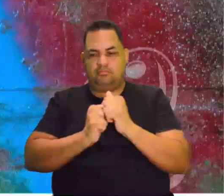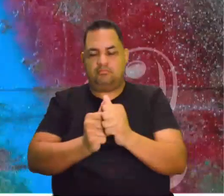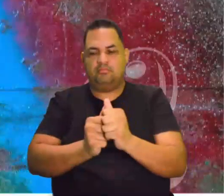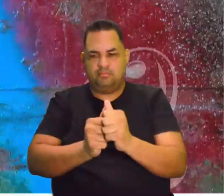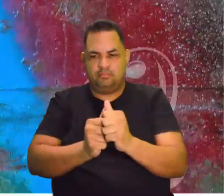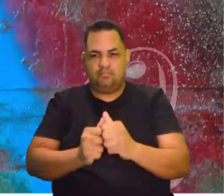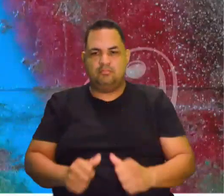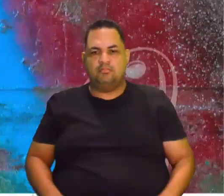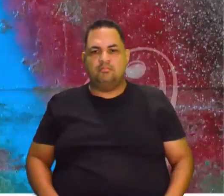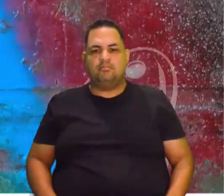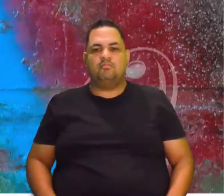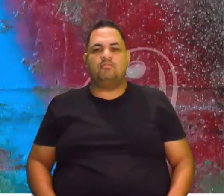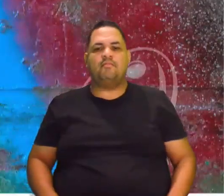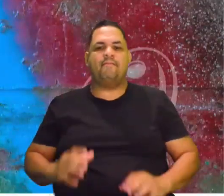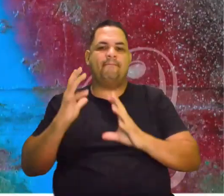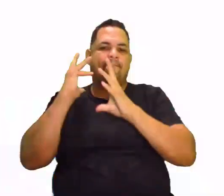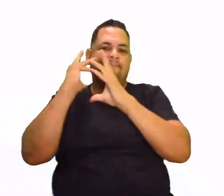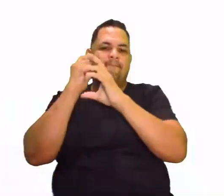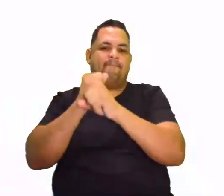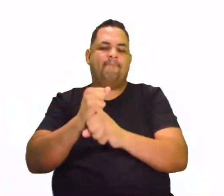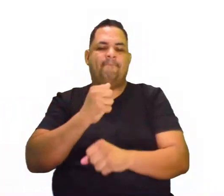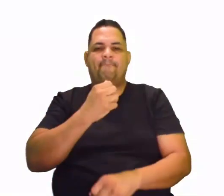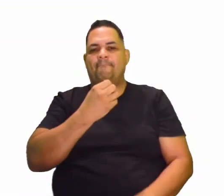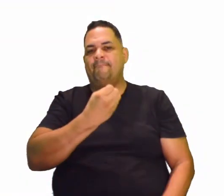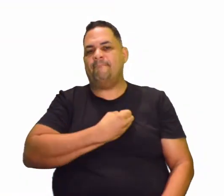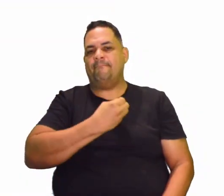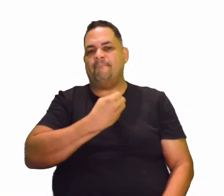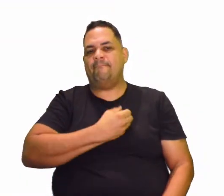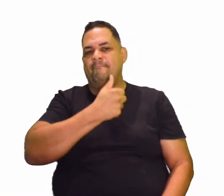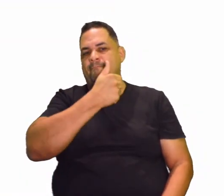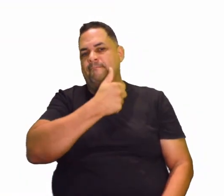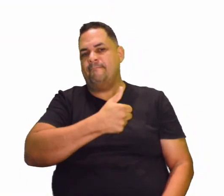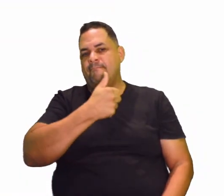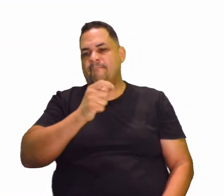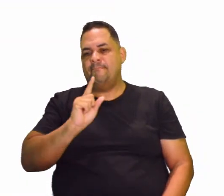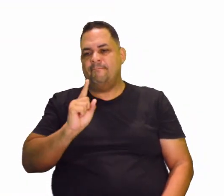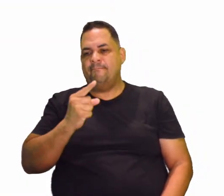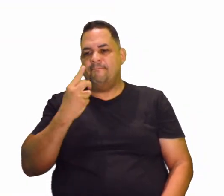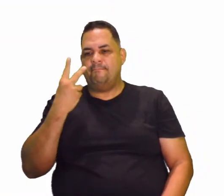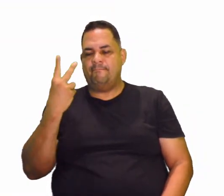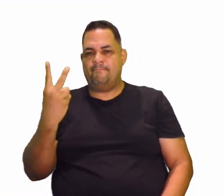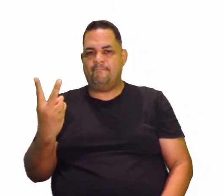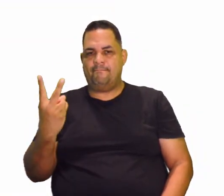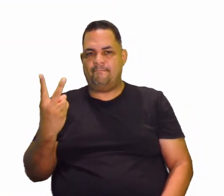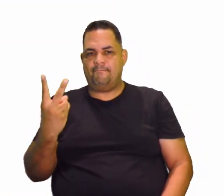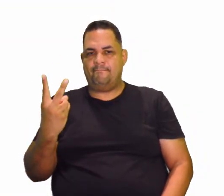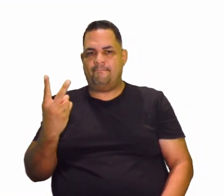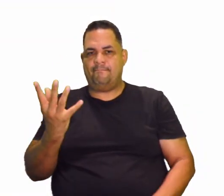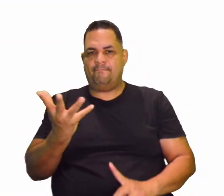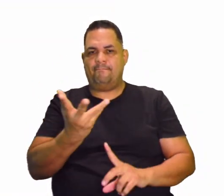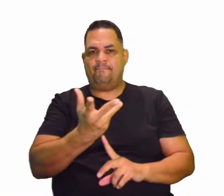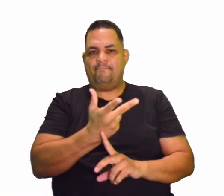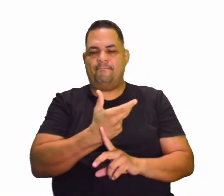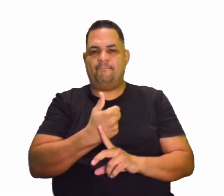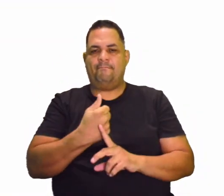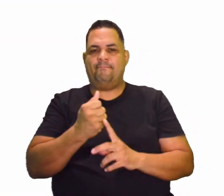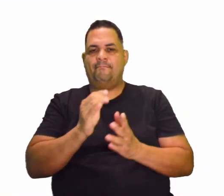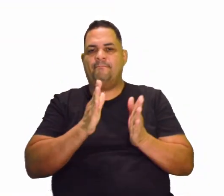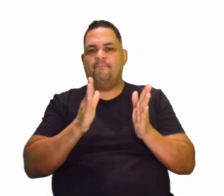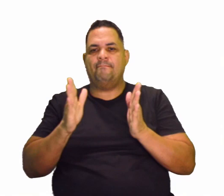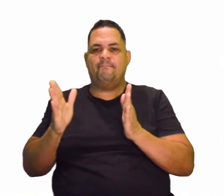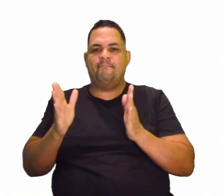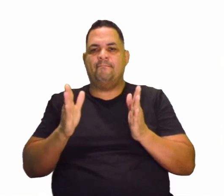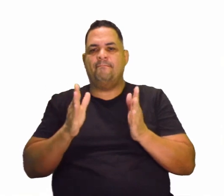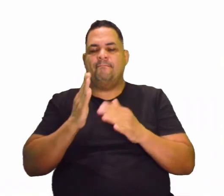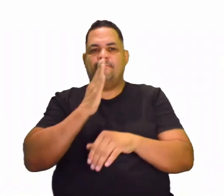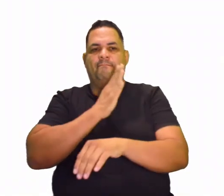à revisão, aula 11.2, Arte no período medieval, parte 1. Vamos estudar